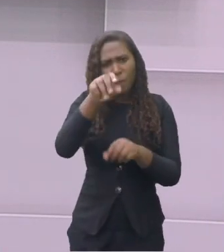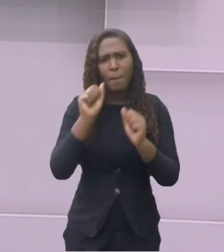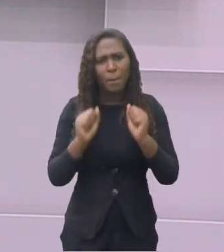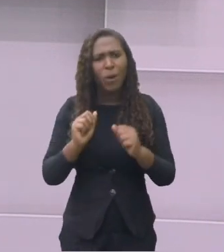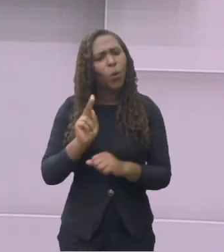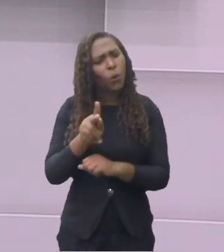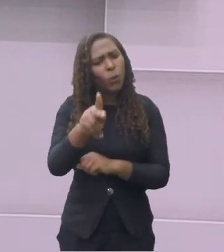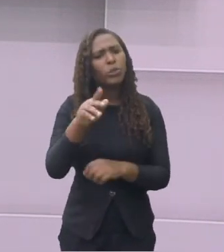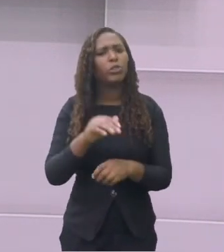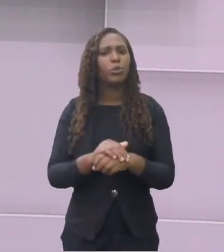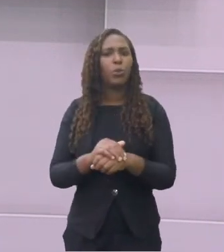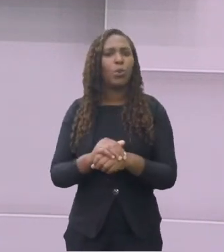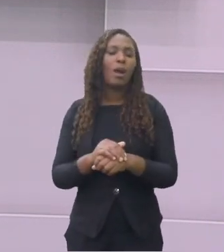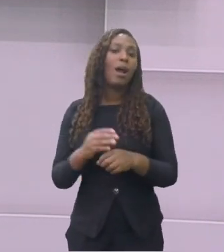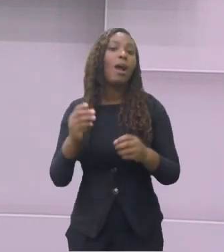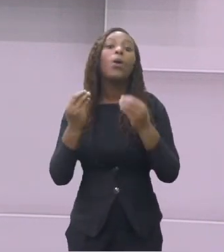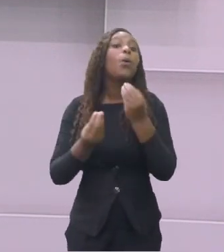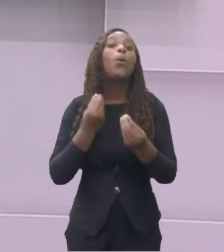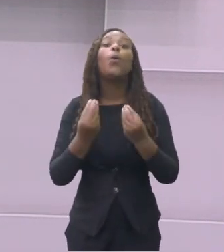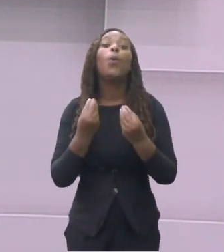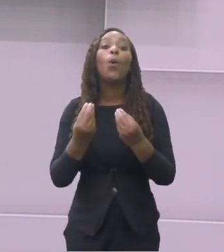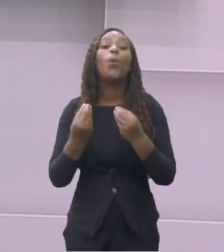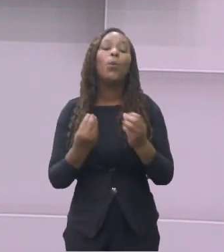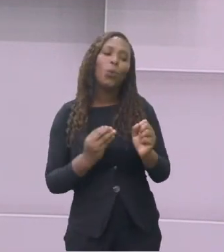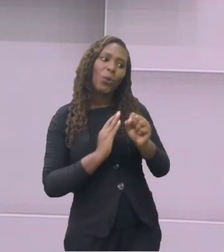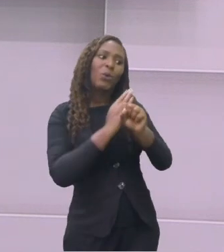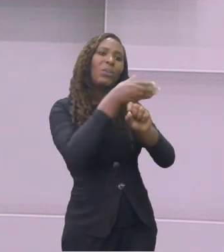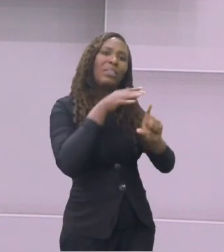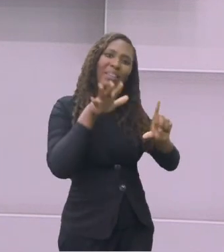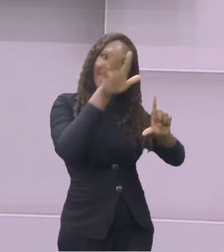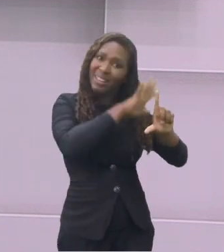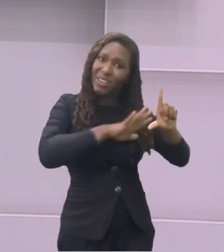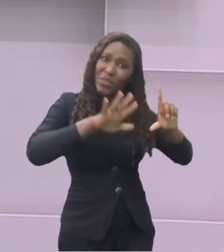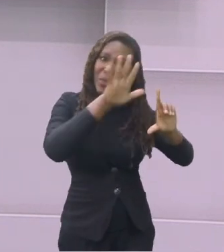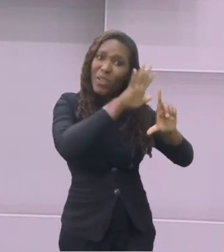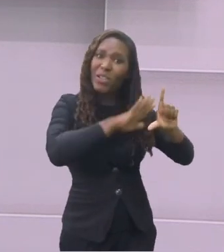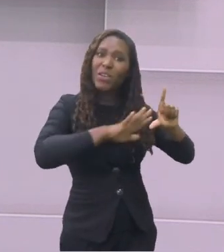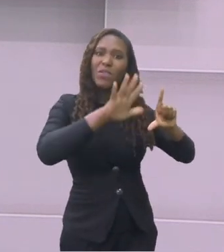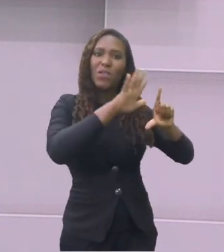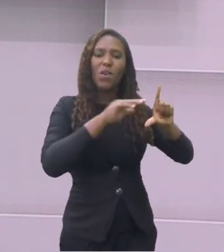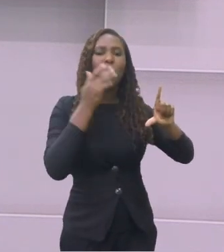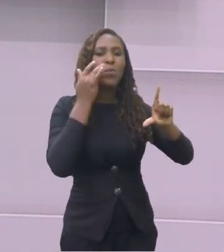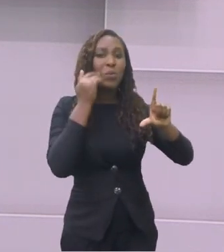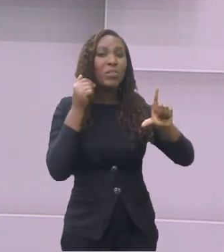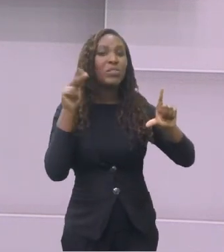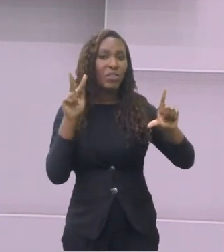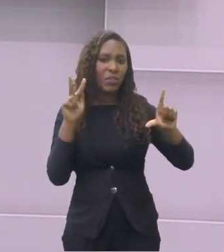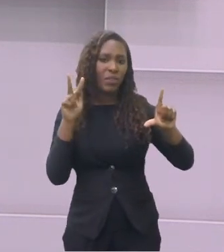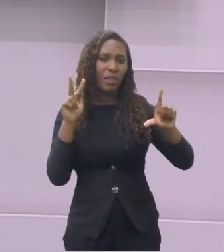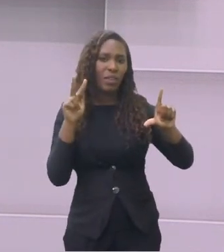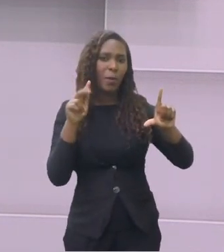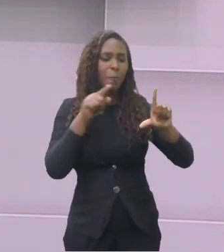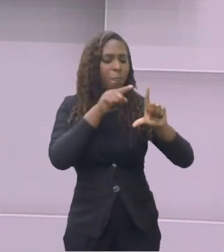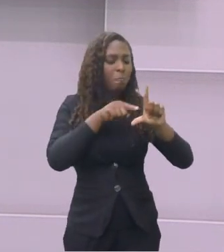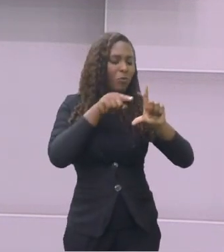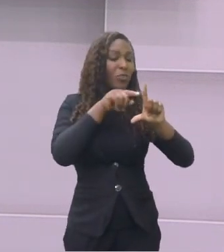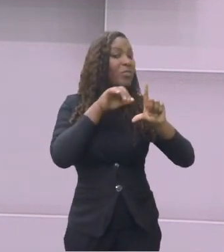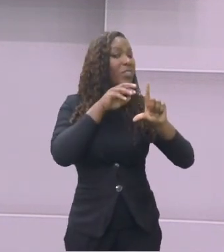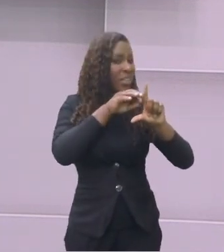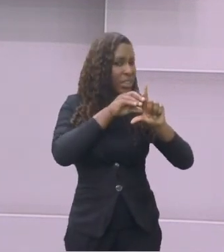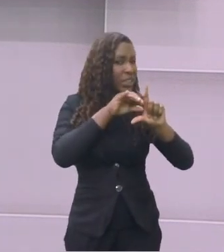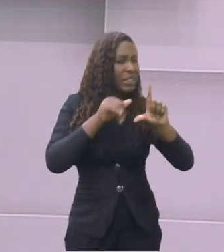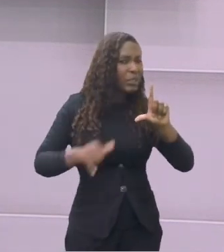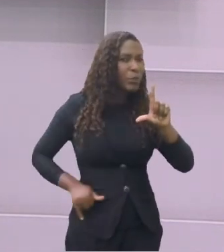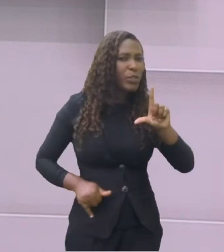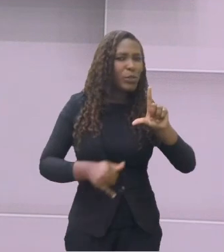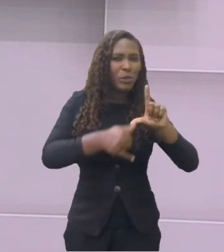isso, acessando as nossas atividades na plataforma SMED-GV. Aponte a câmera do seu celular